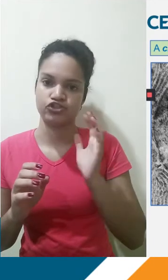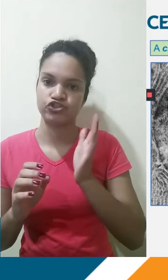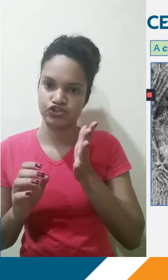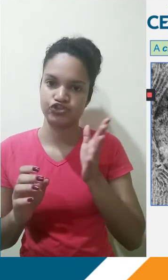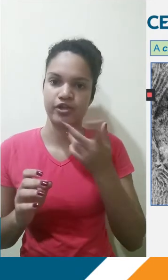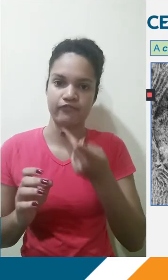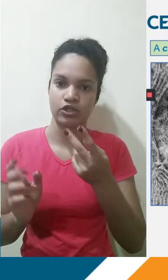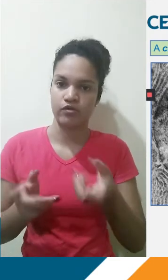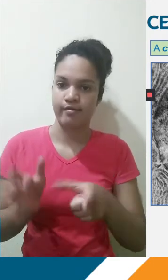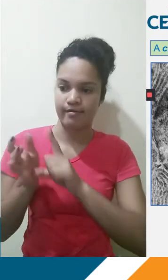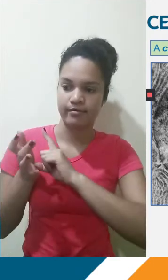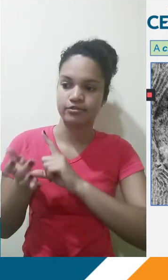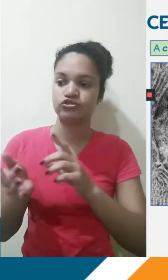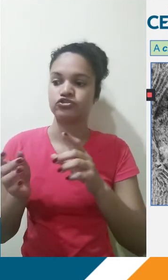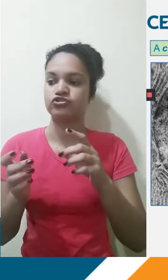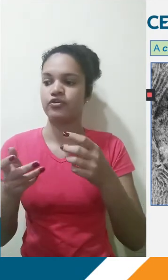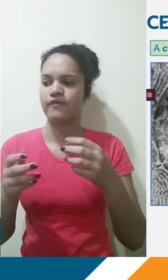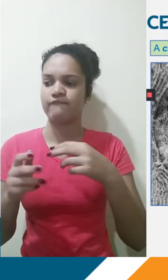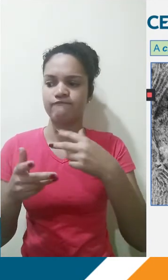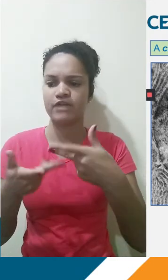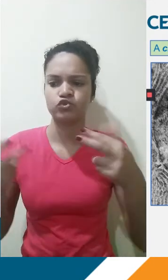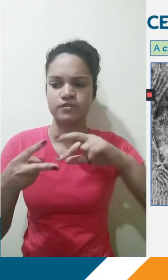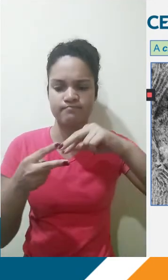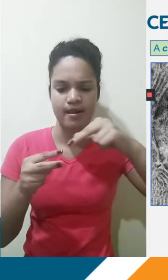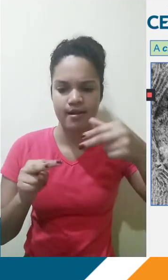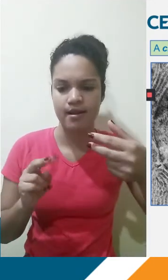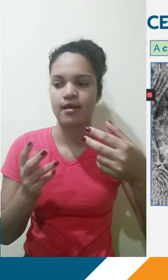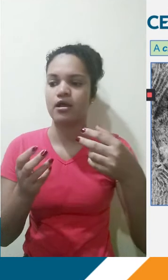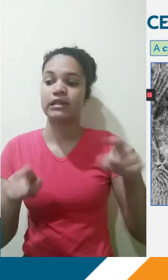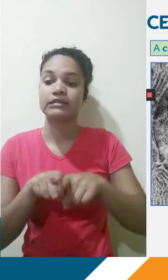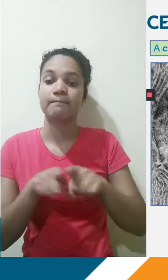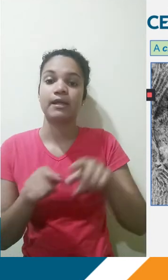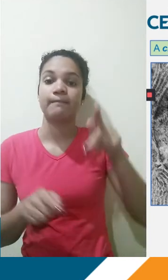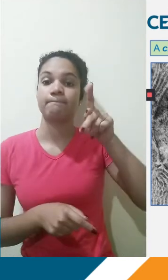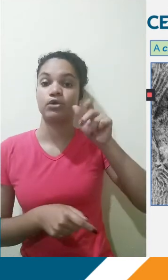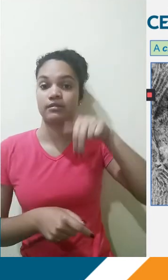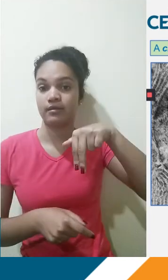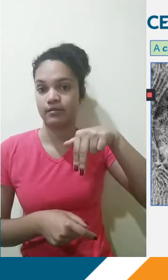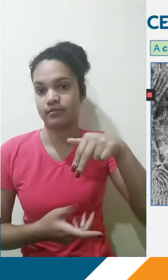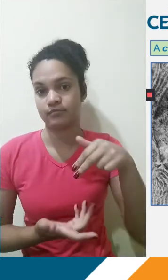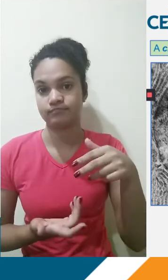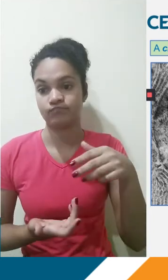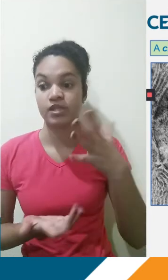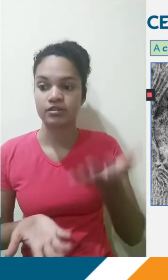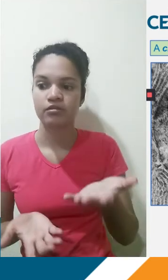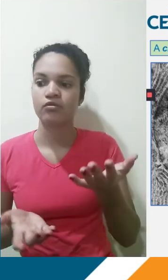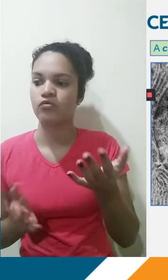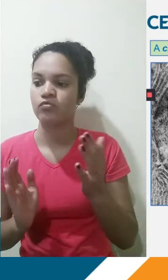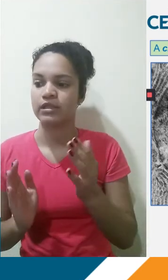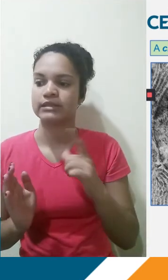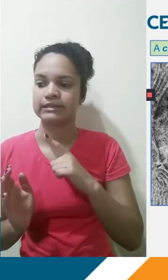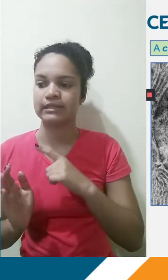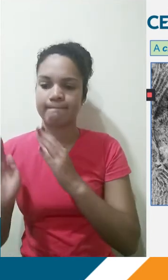discutimos também em aulas anteriores, com determinados tipos de proteínas. Então, na intérfase, que é